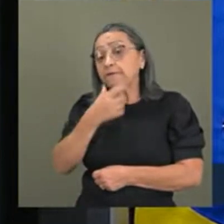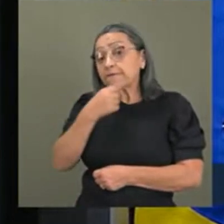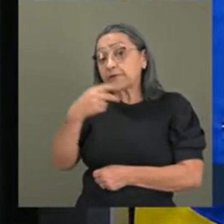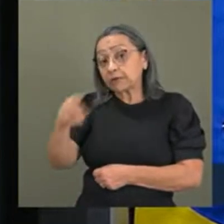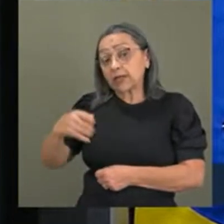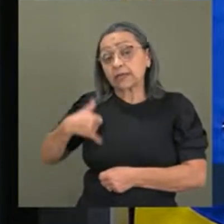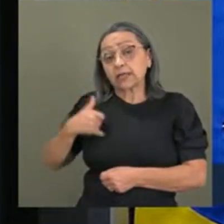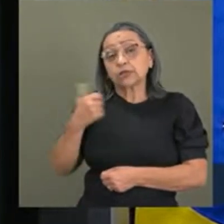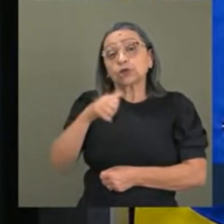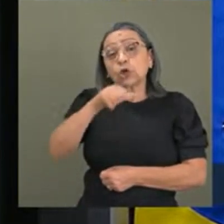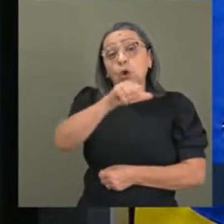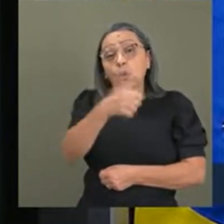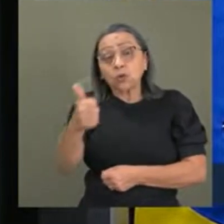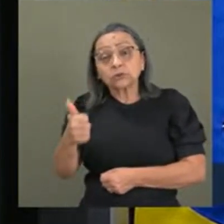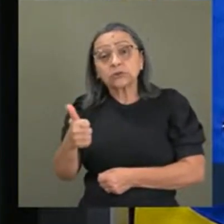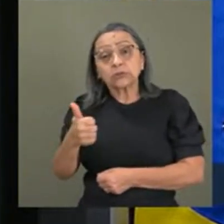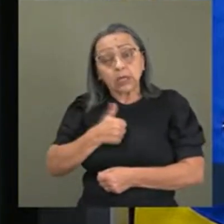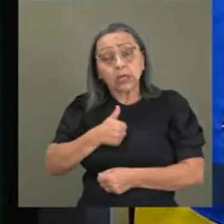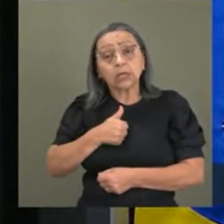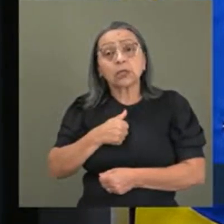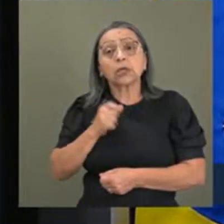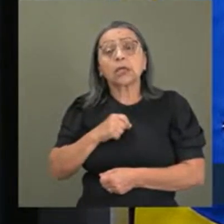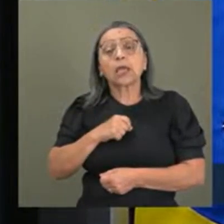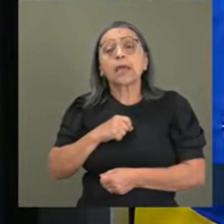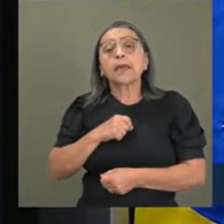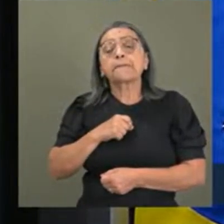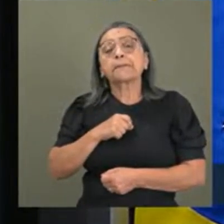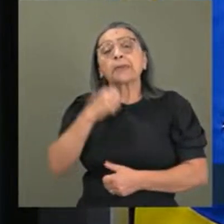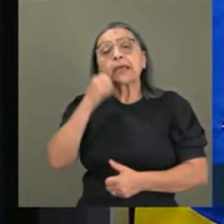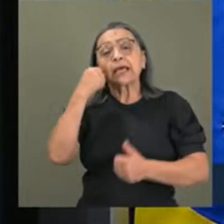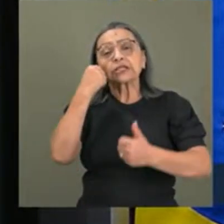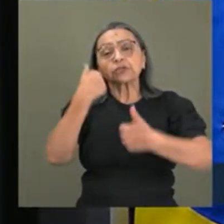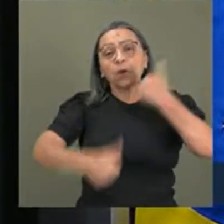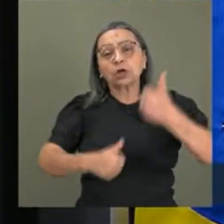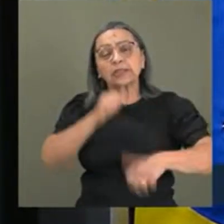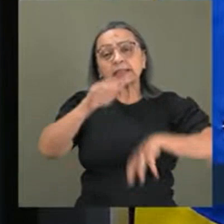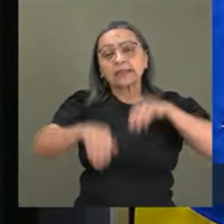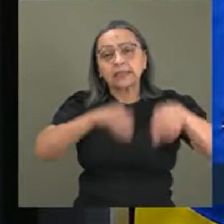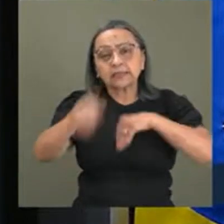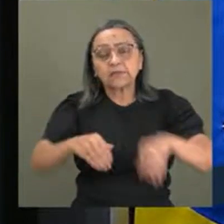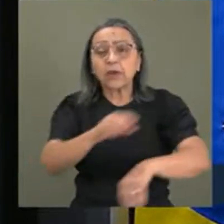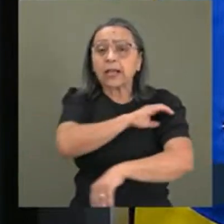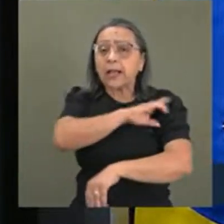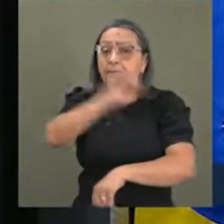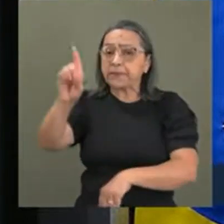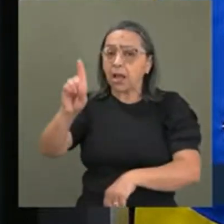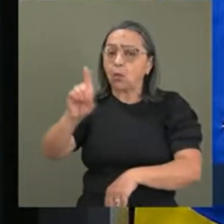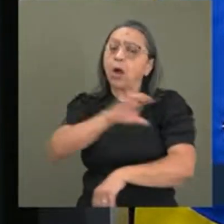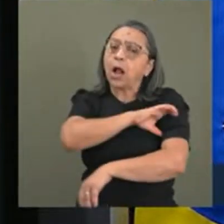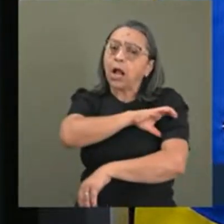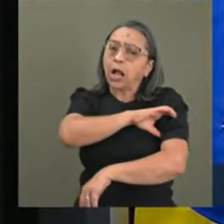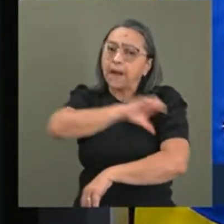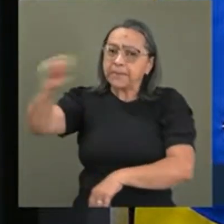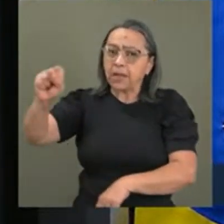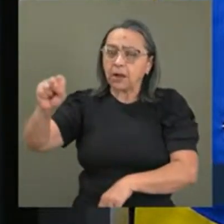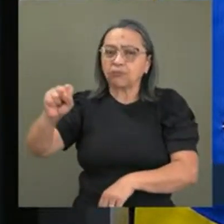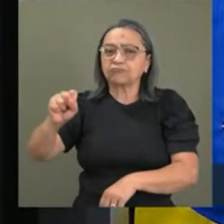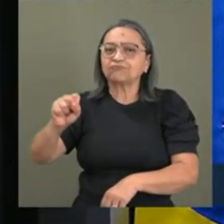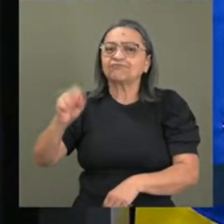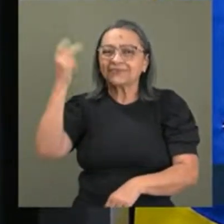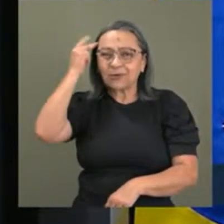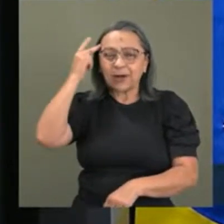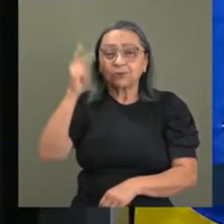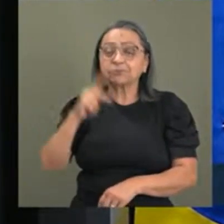idade, ao ser campeão paulista de natação, tinha todo um futuro promissor pela